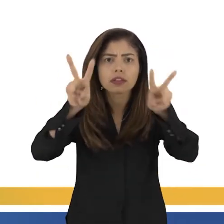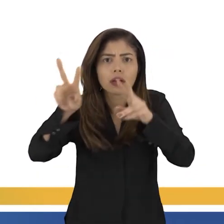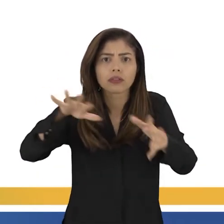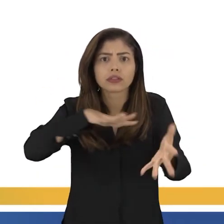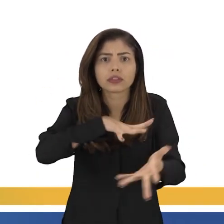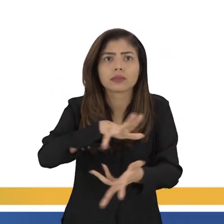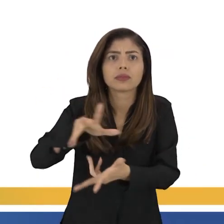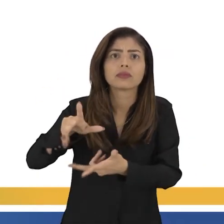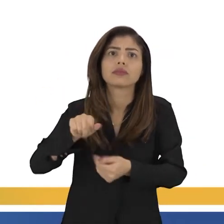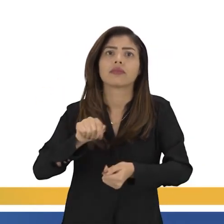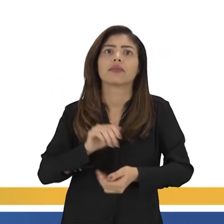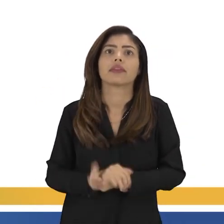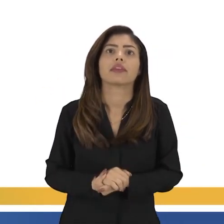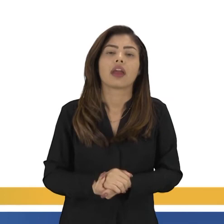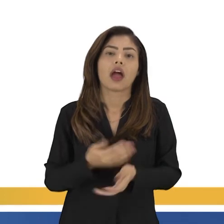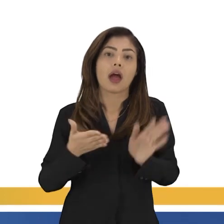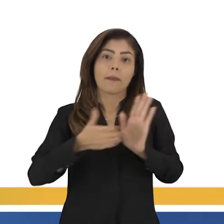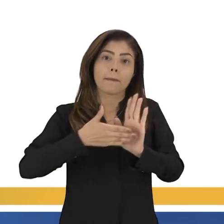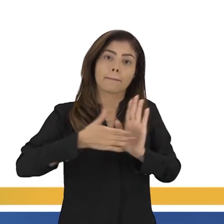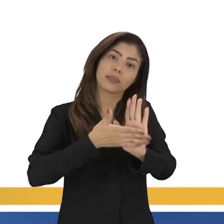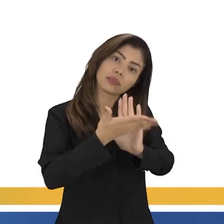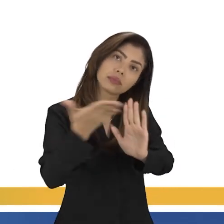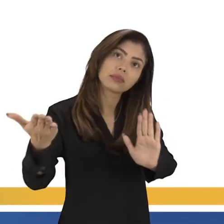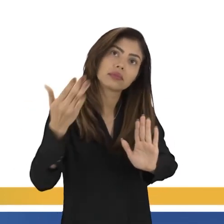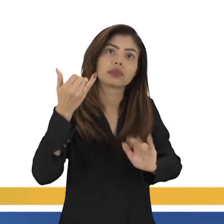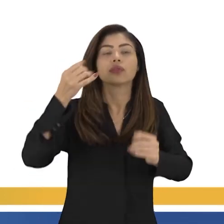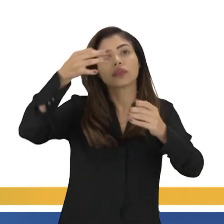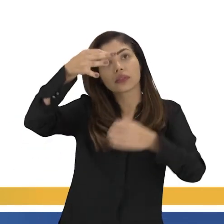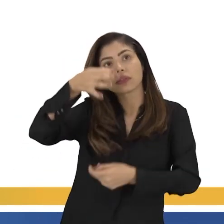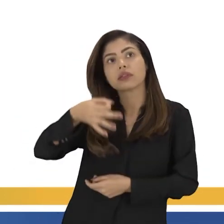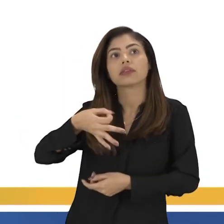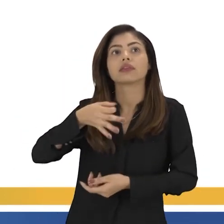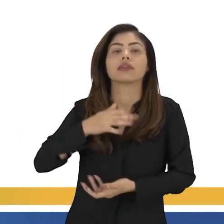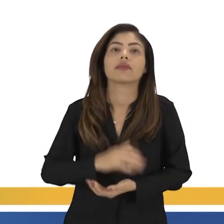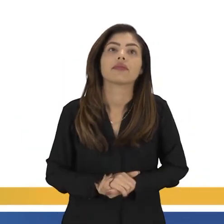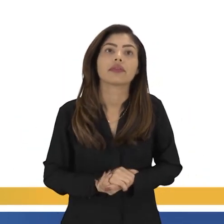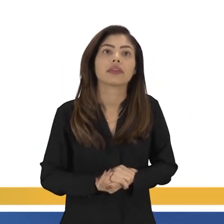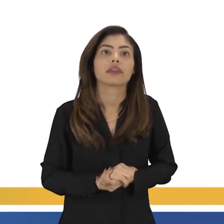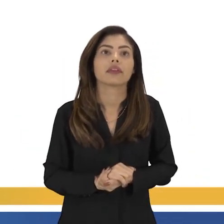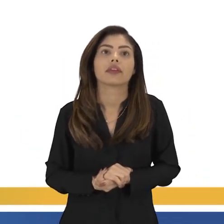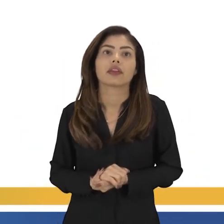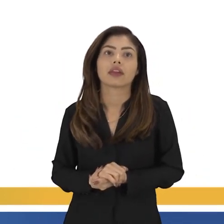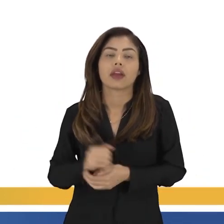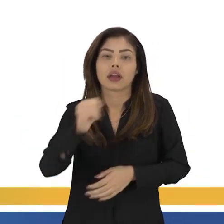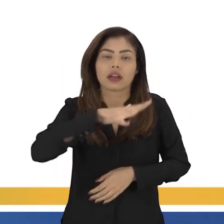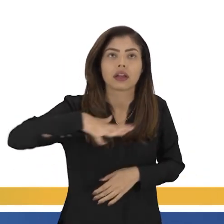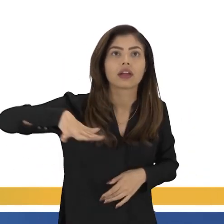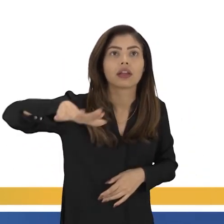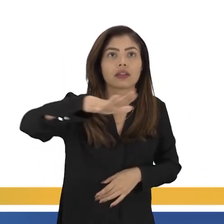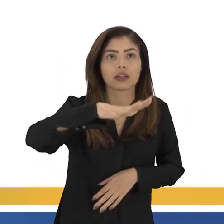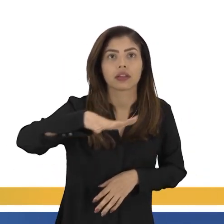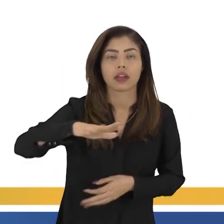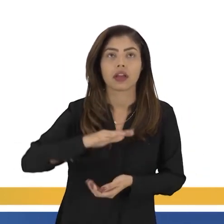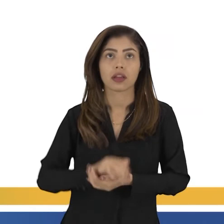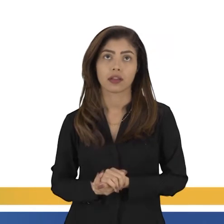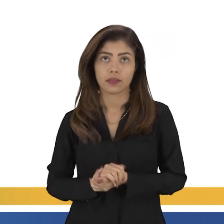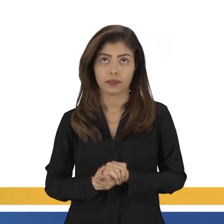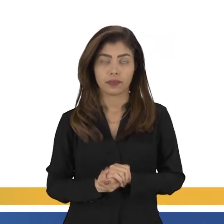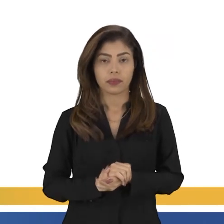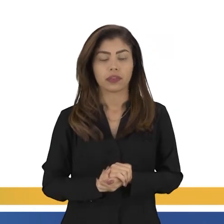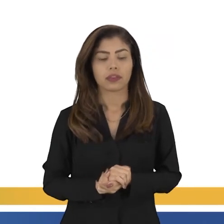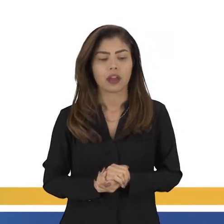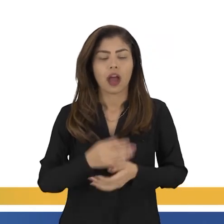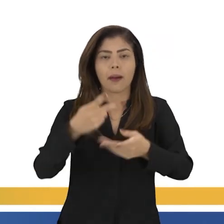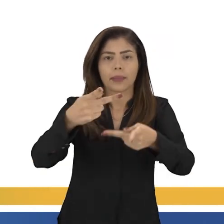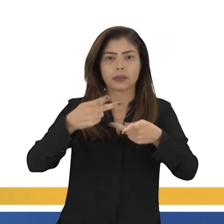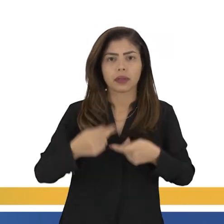visão de mundo, para mostrar que o ideal, né, um cidadão membro atuante na sociedade civil,